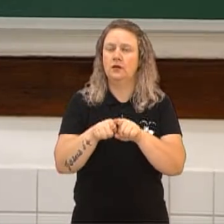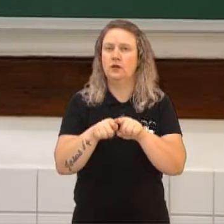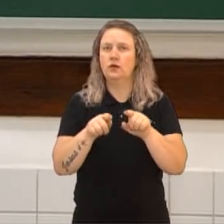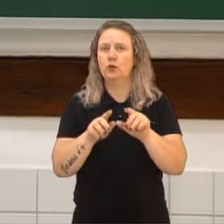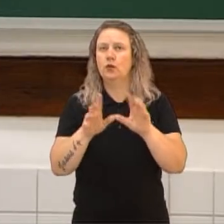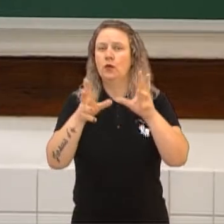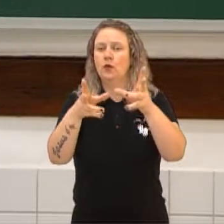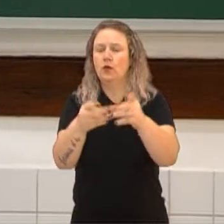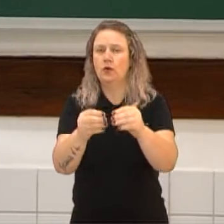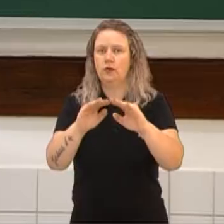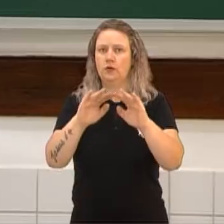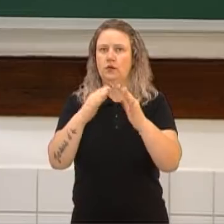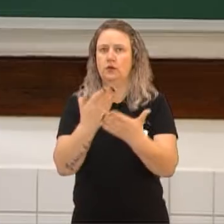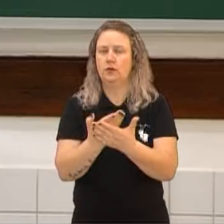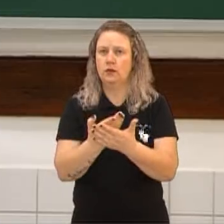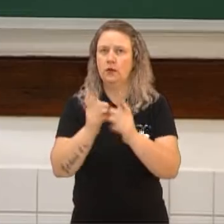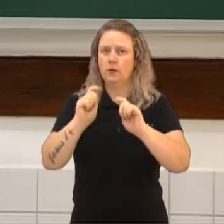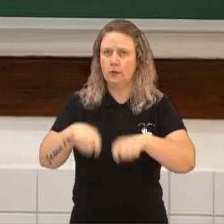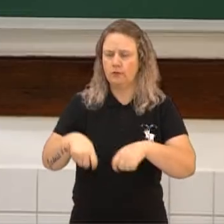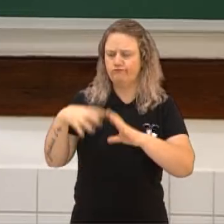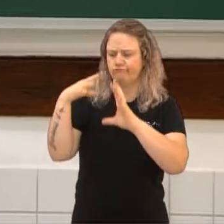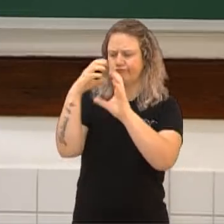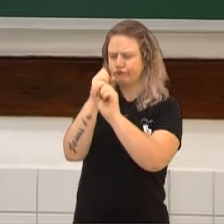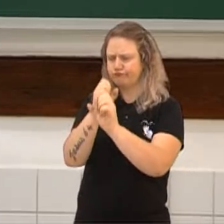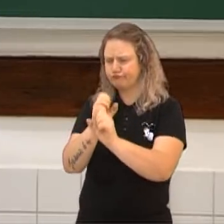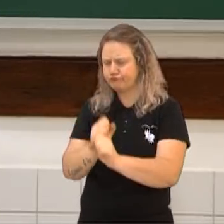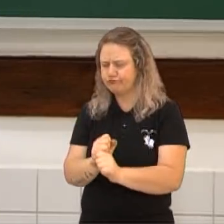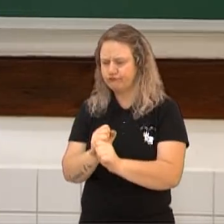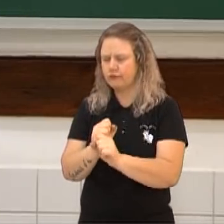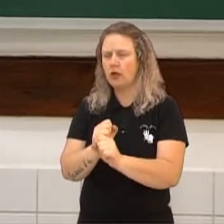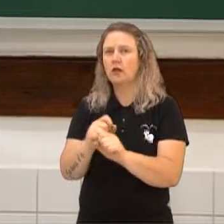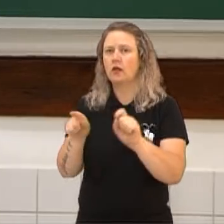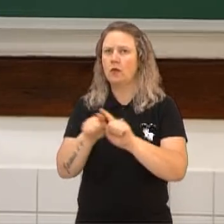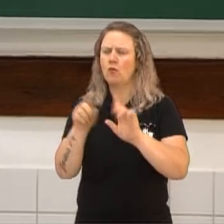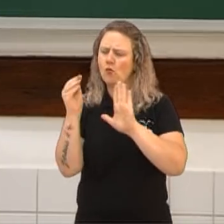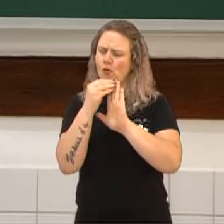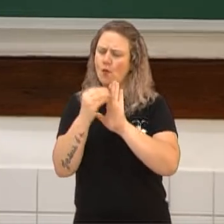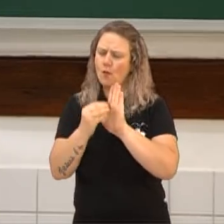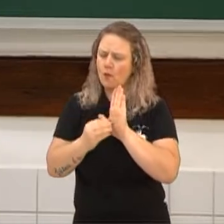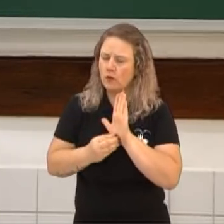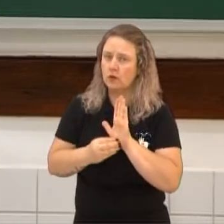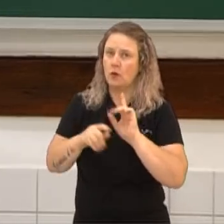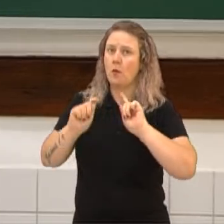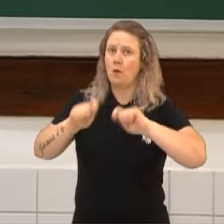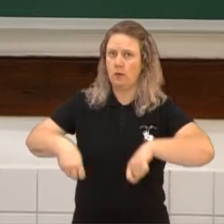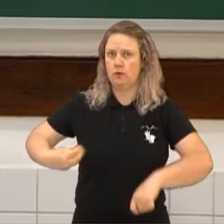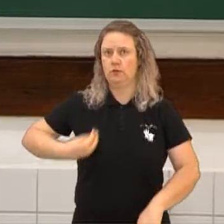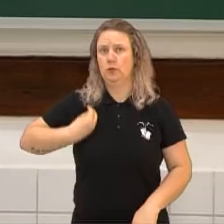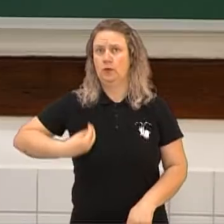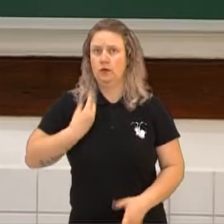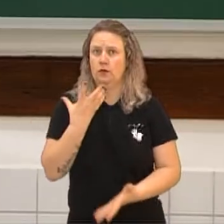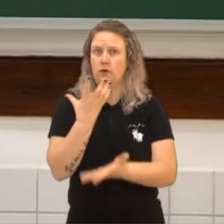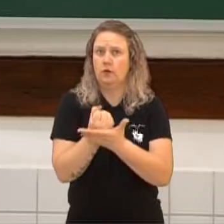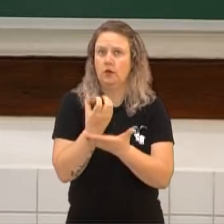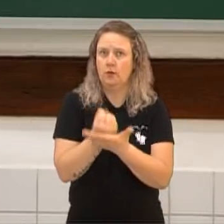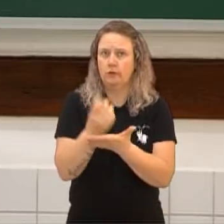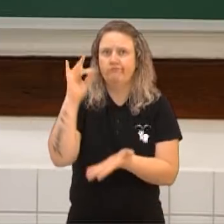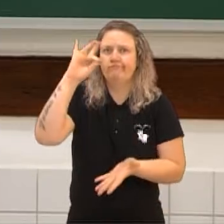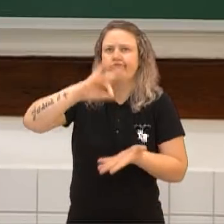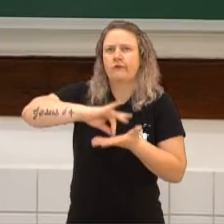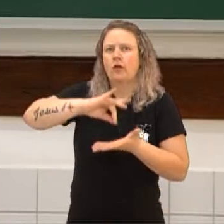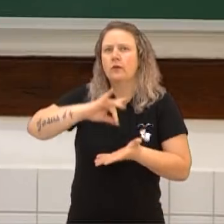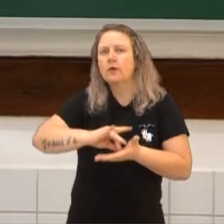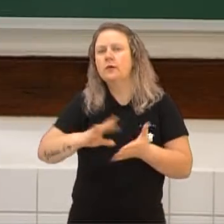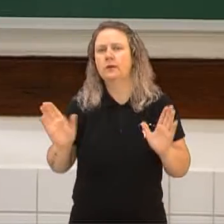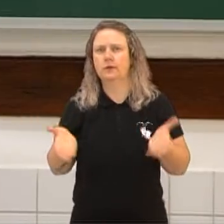colégios conseguem dar as notas e também que vocês conseguem ter as presenças nas aulas que não estão sendo